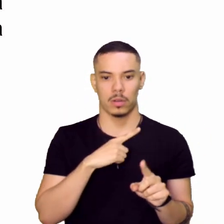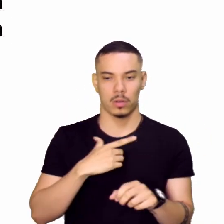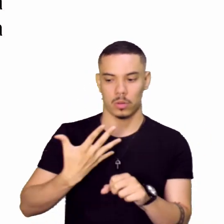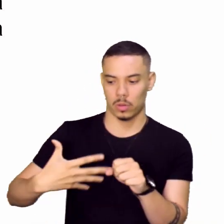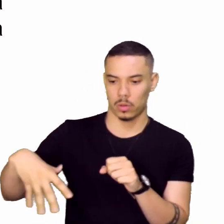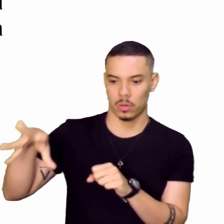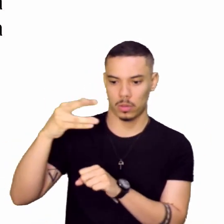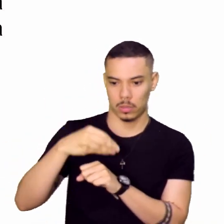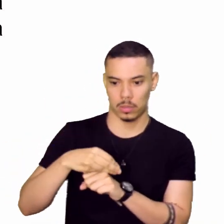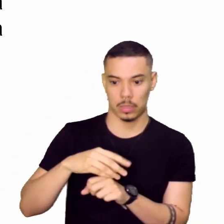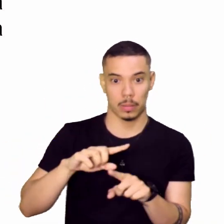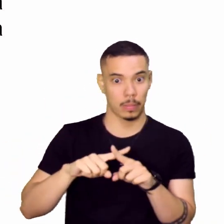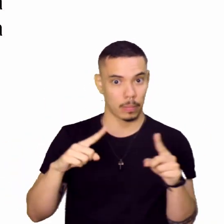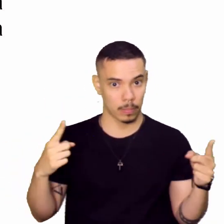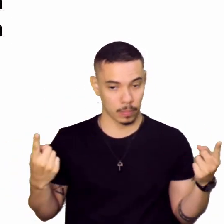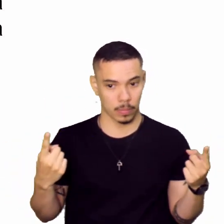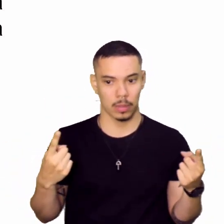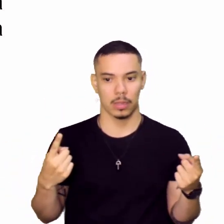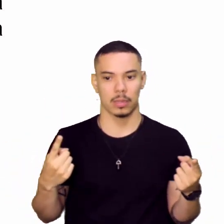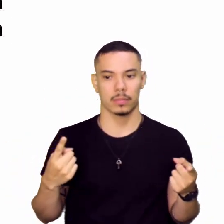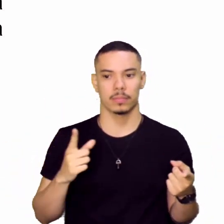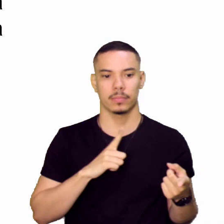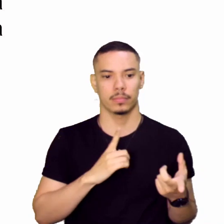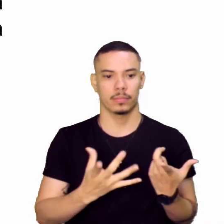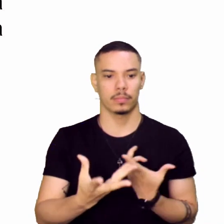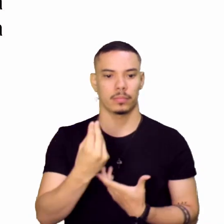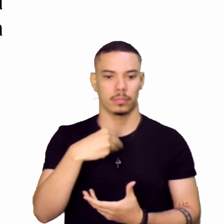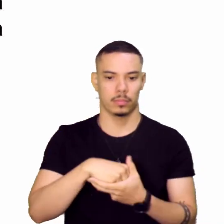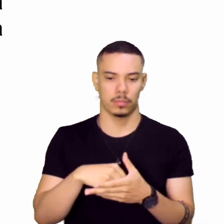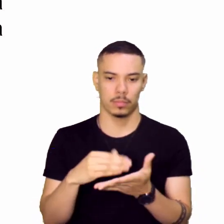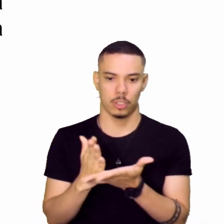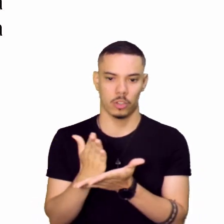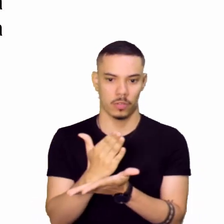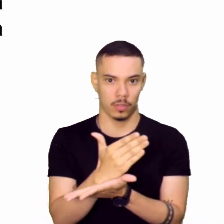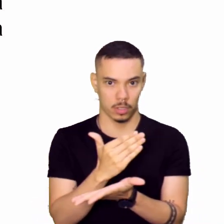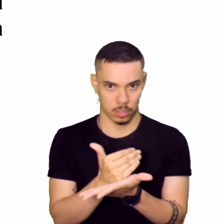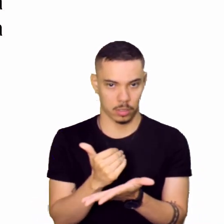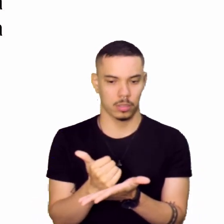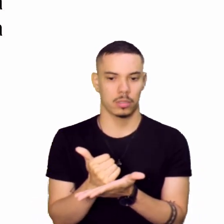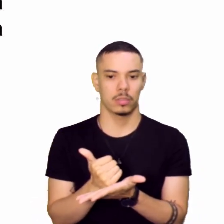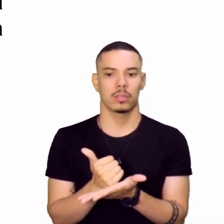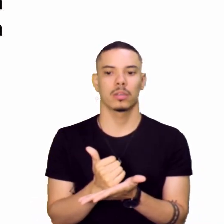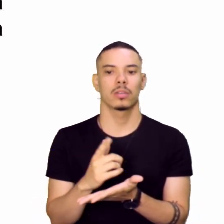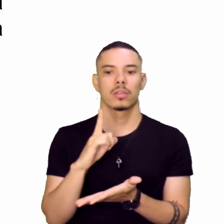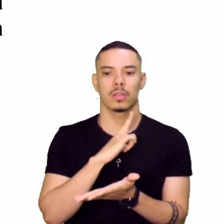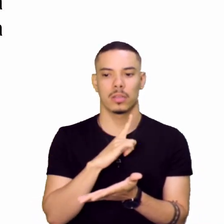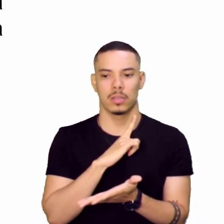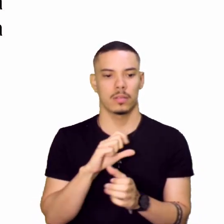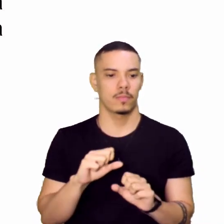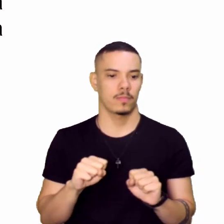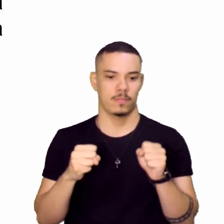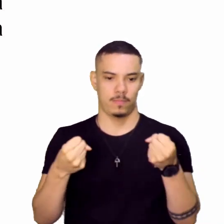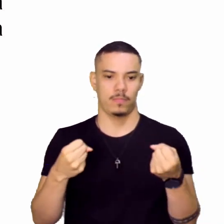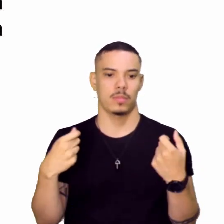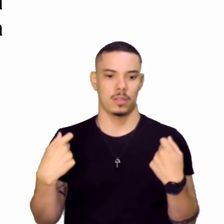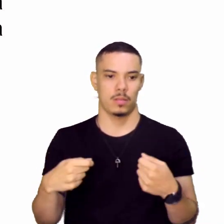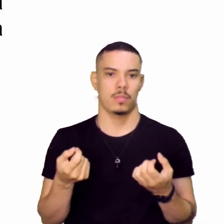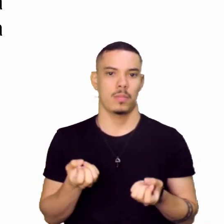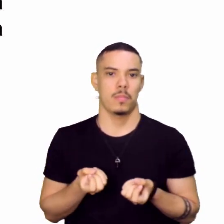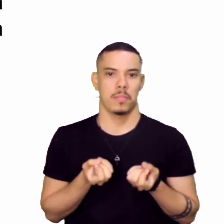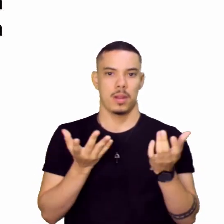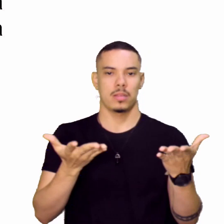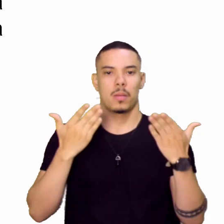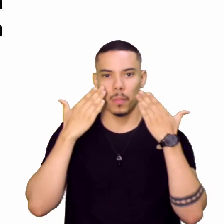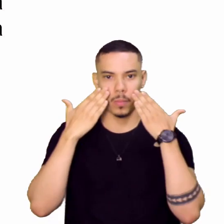mas ao contrário que está internamente dividida e que as divisões são legítimas e deve expressar-se